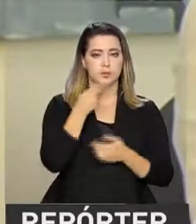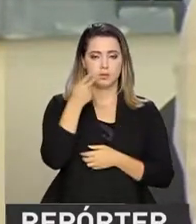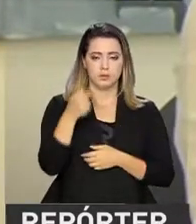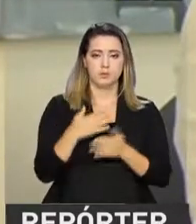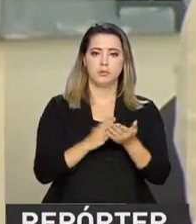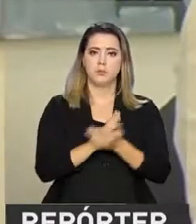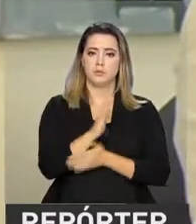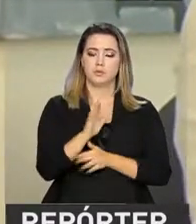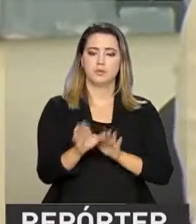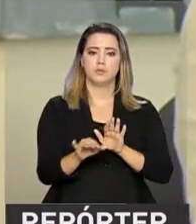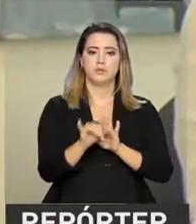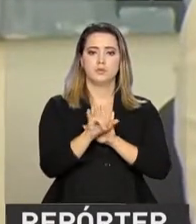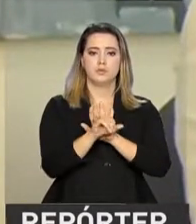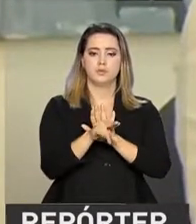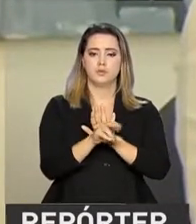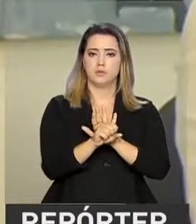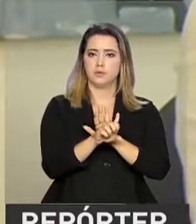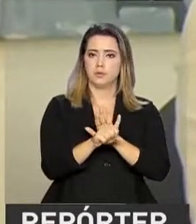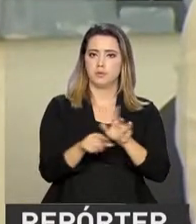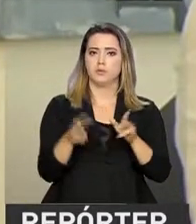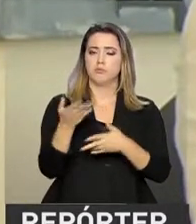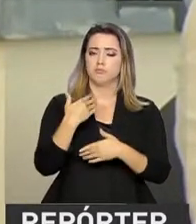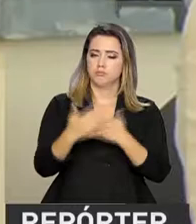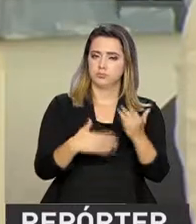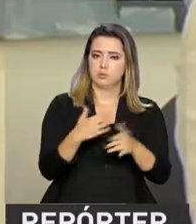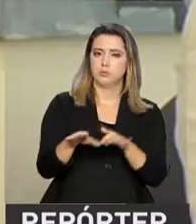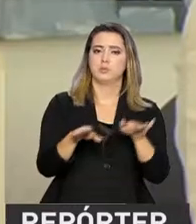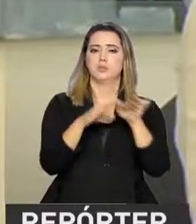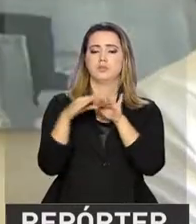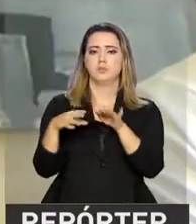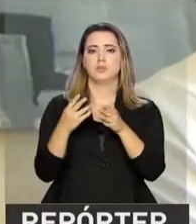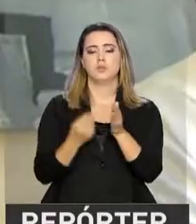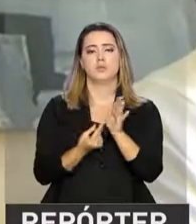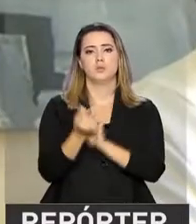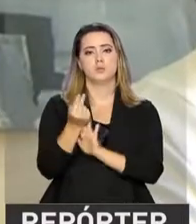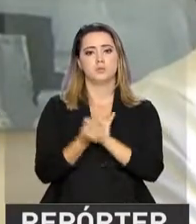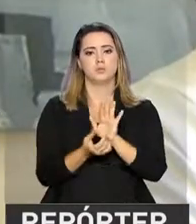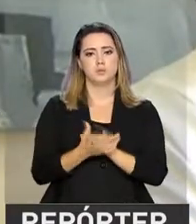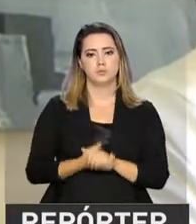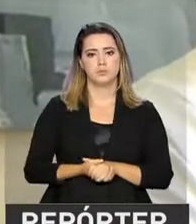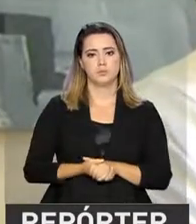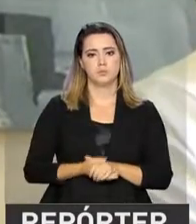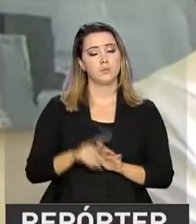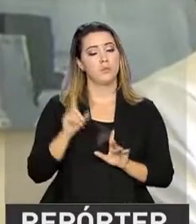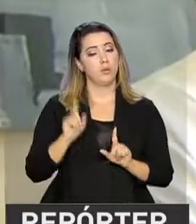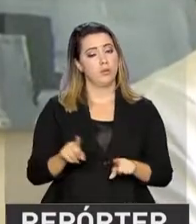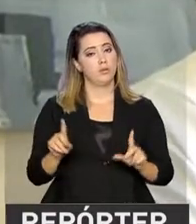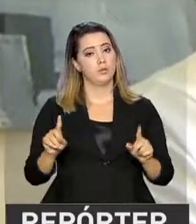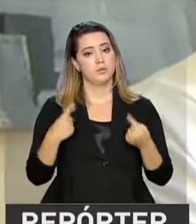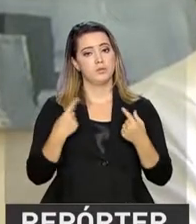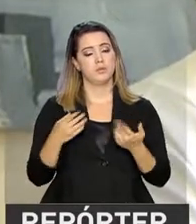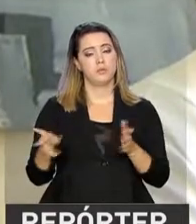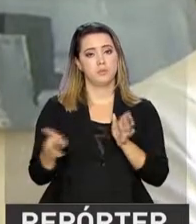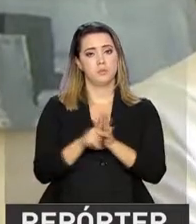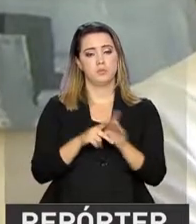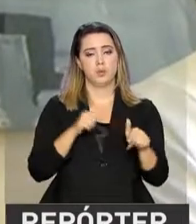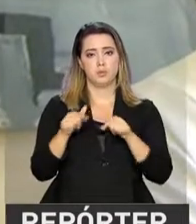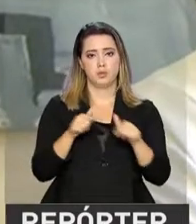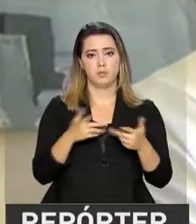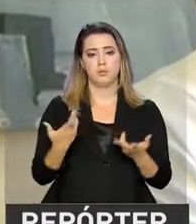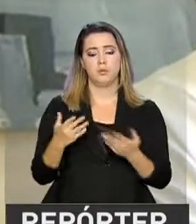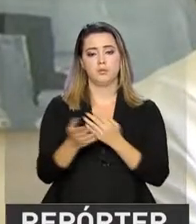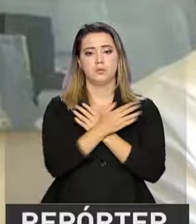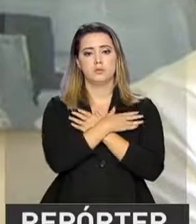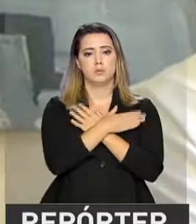defende a aprovação das reformas em andamento para equilibrar as contas do país. Uma situação de desafio vive o próprio mercado de trabalho. A gente está em um